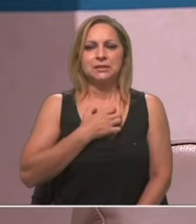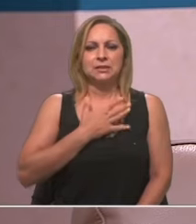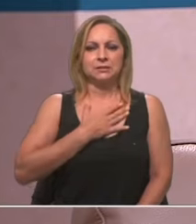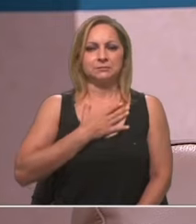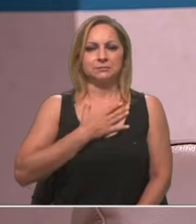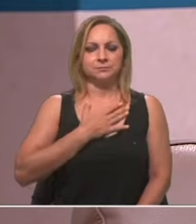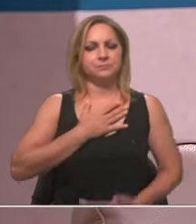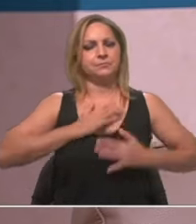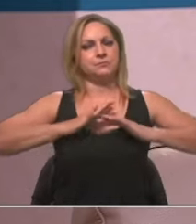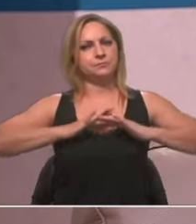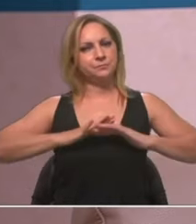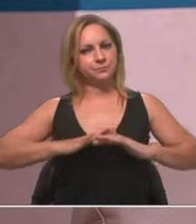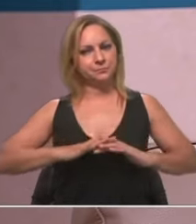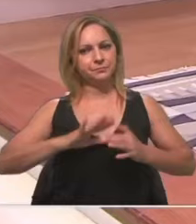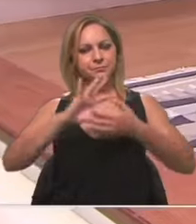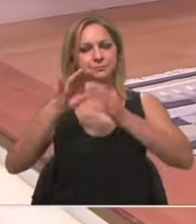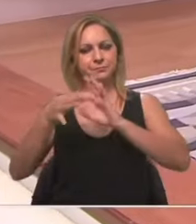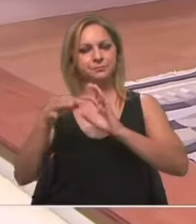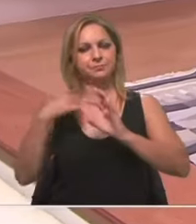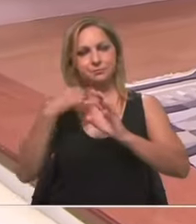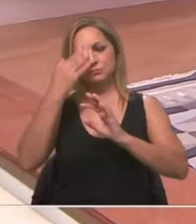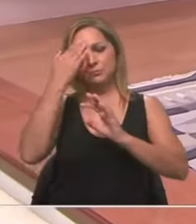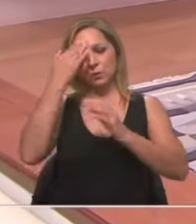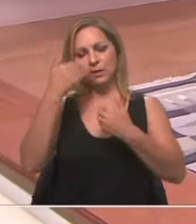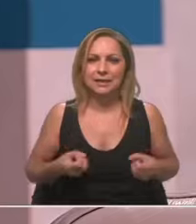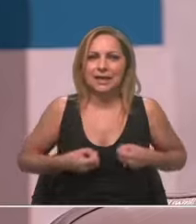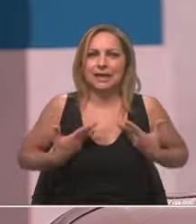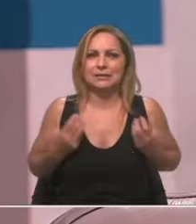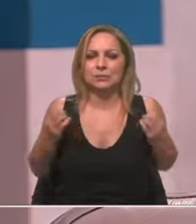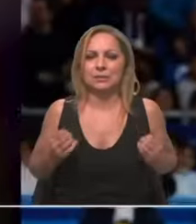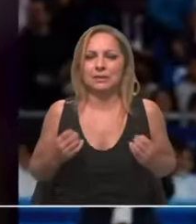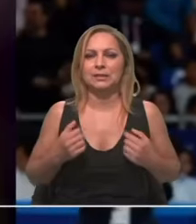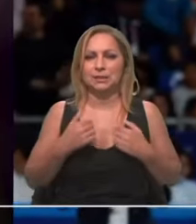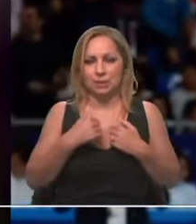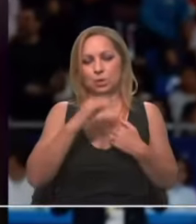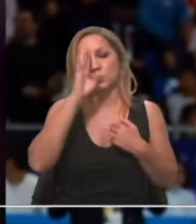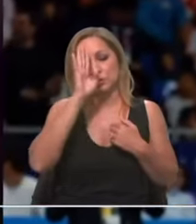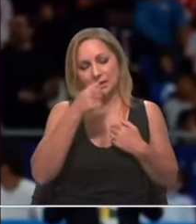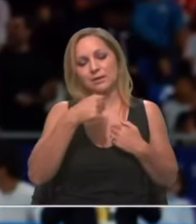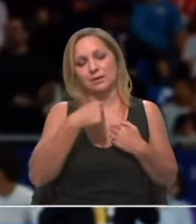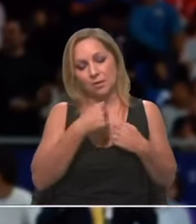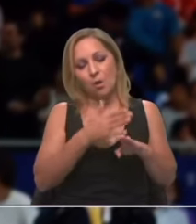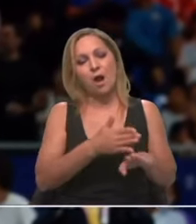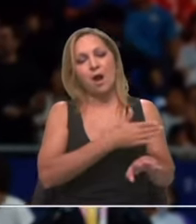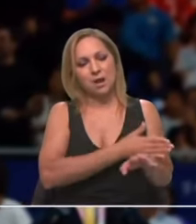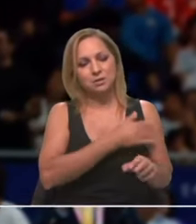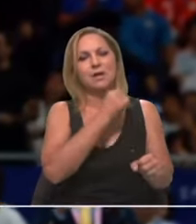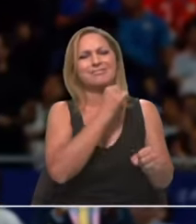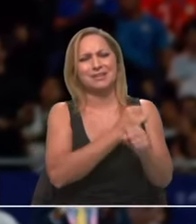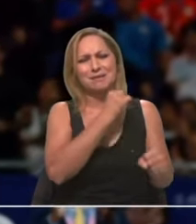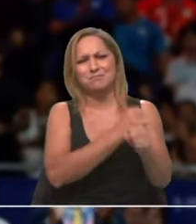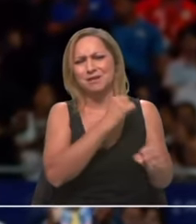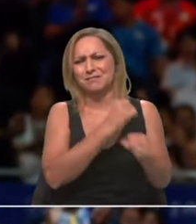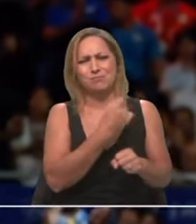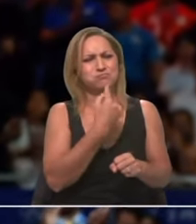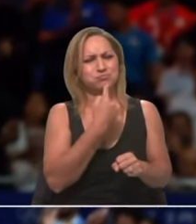sentia-me muito tranquila nestes Jogos Olímpicos, acho que isso me ajudou imenso na prestação. Eu sei que eu trabalhei muito para conquistar aquilo, sei que fiz